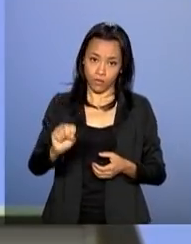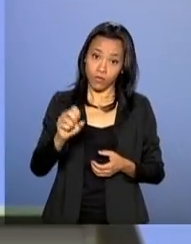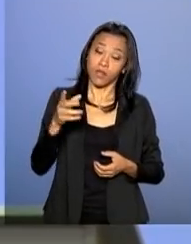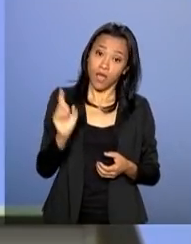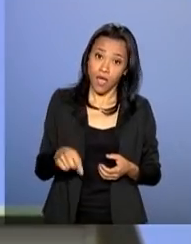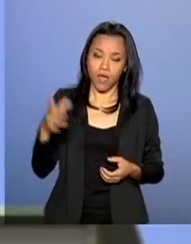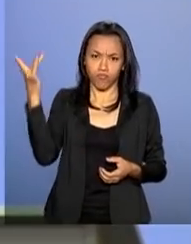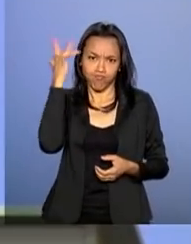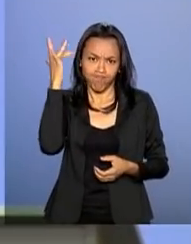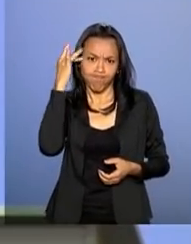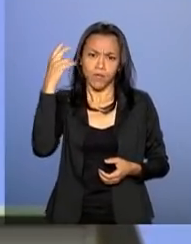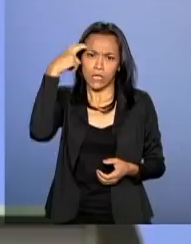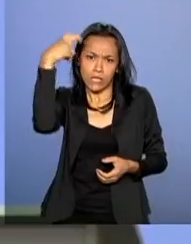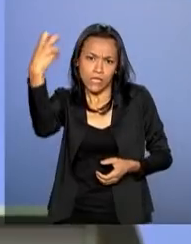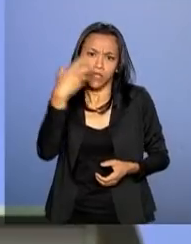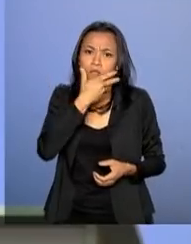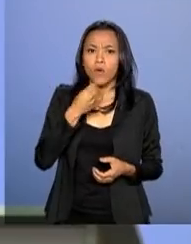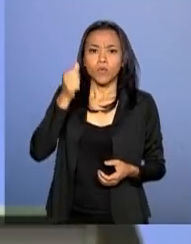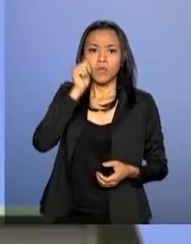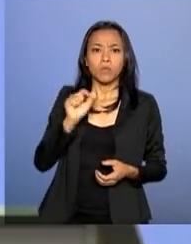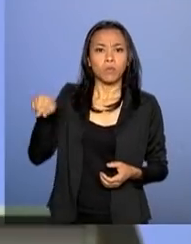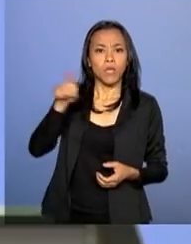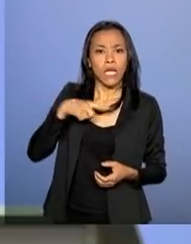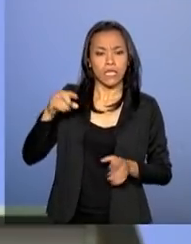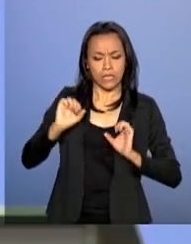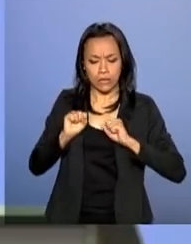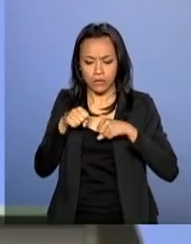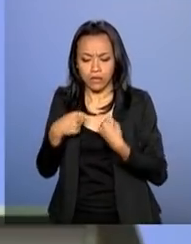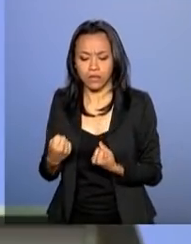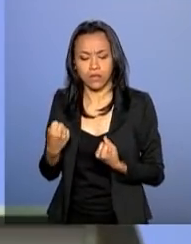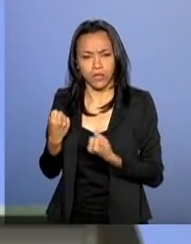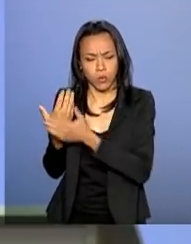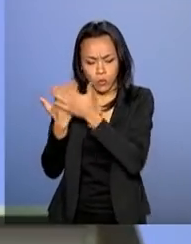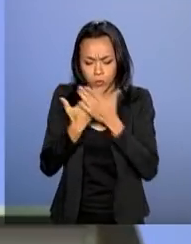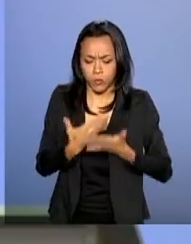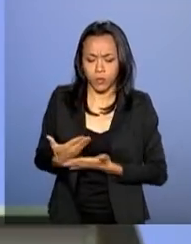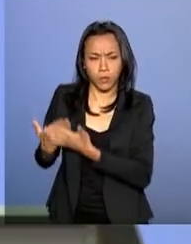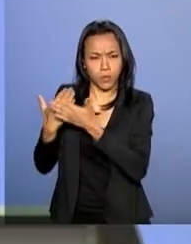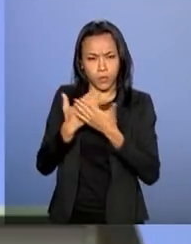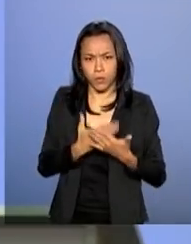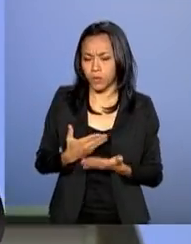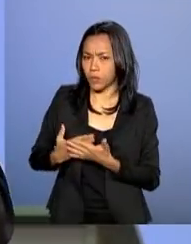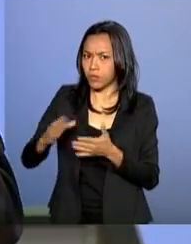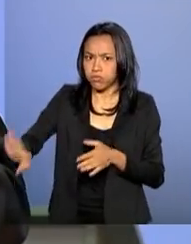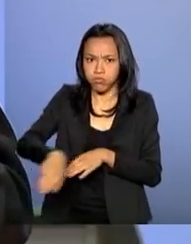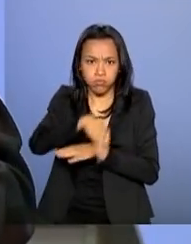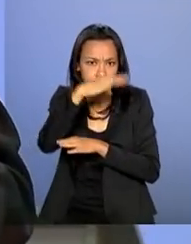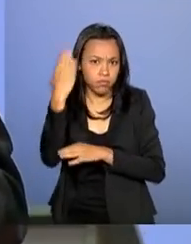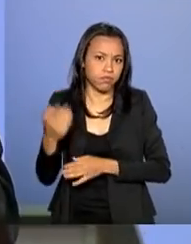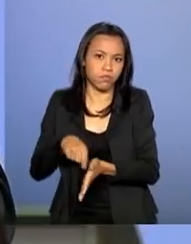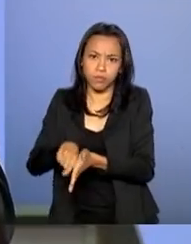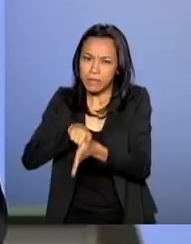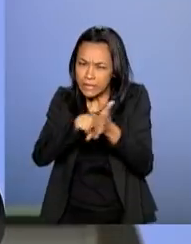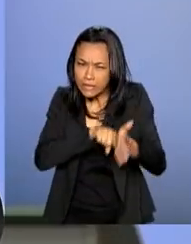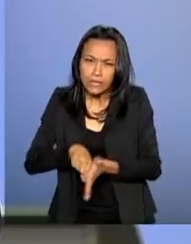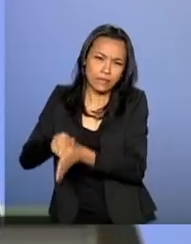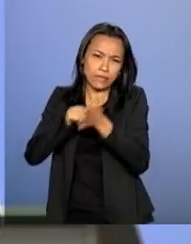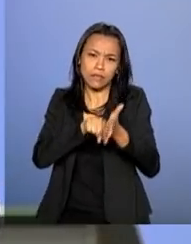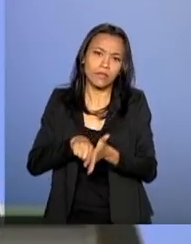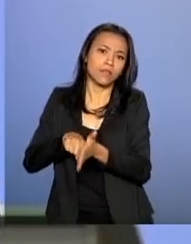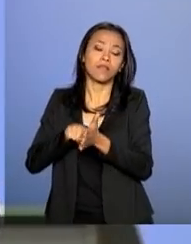de homens e mulheres que se dedicam dia e noite a colocar o Brasil na